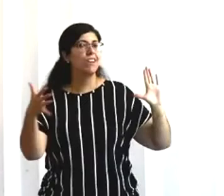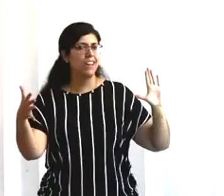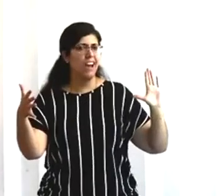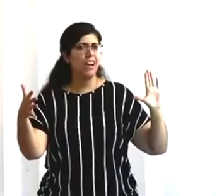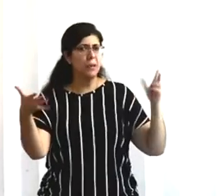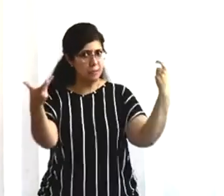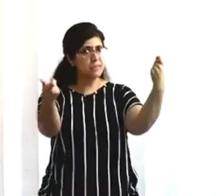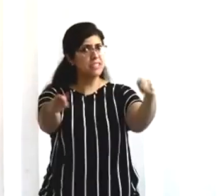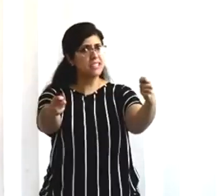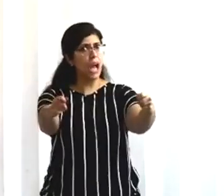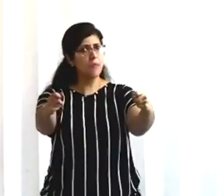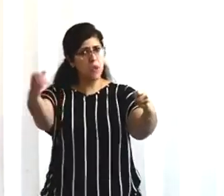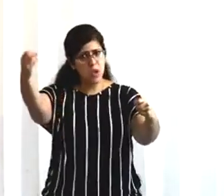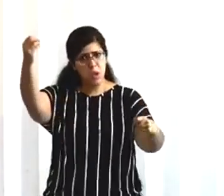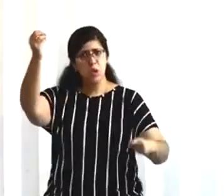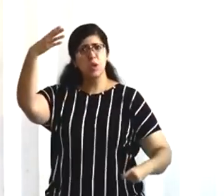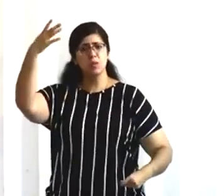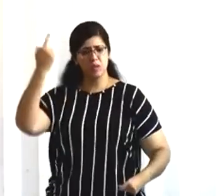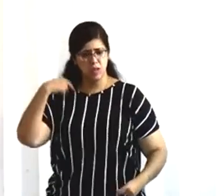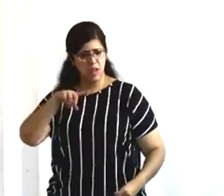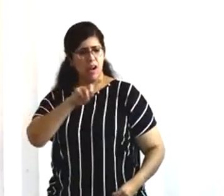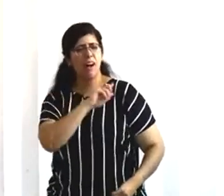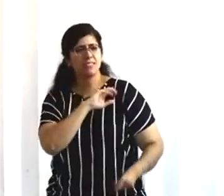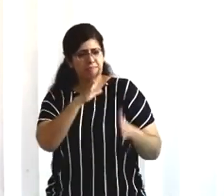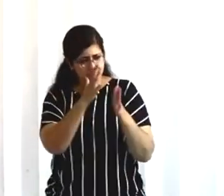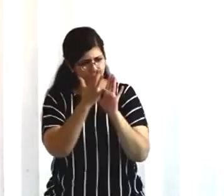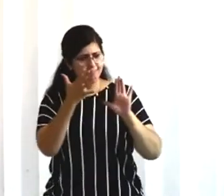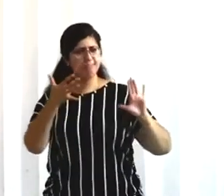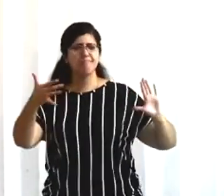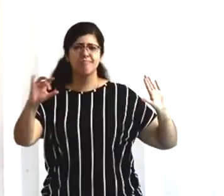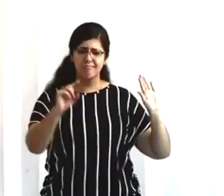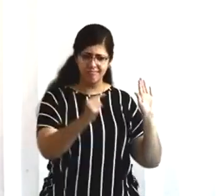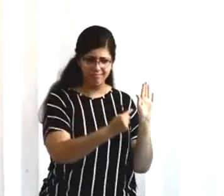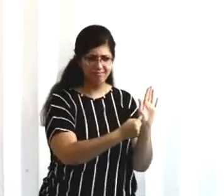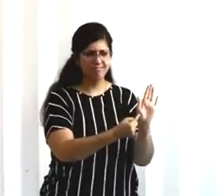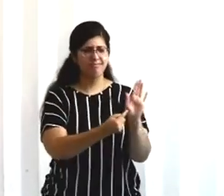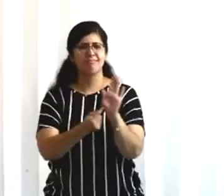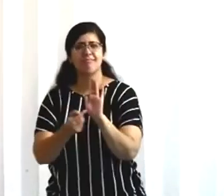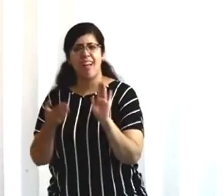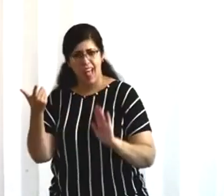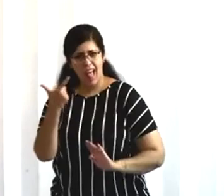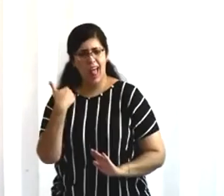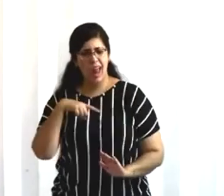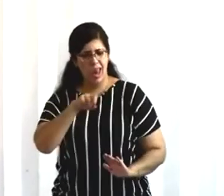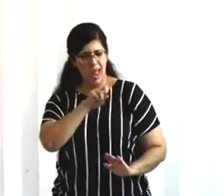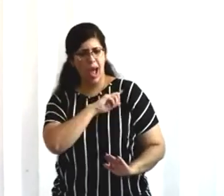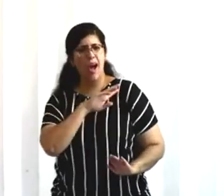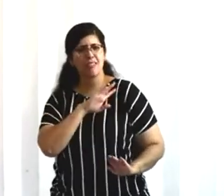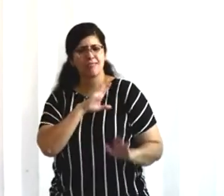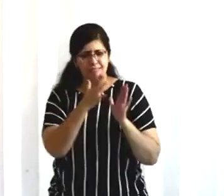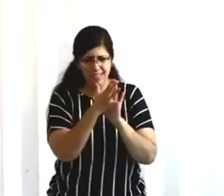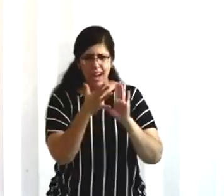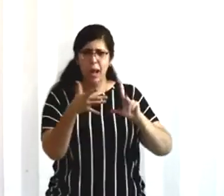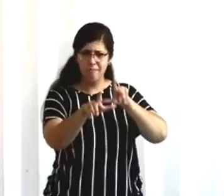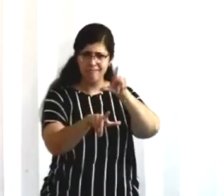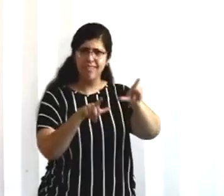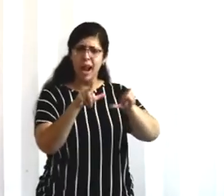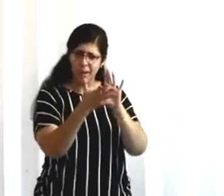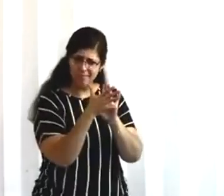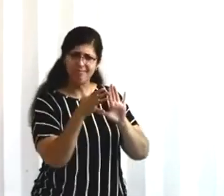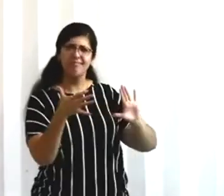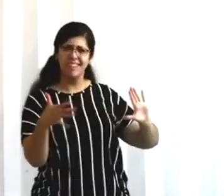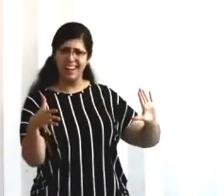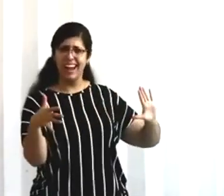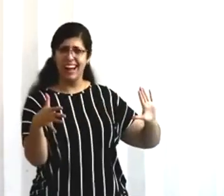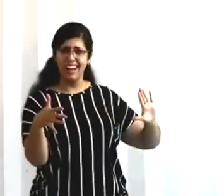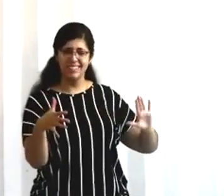do Senhor em meio a esse mundo de trevas. Deus nos colocou num trabalho para sermos luz no trabalho. Deus nos colocou